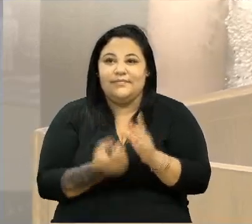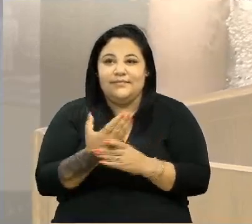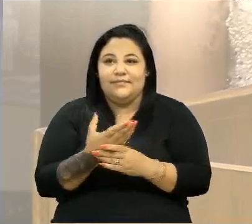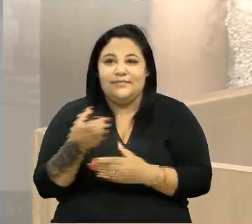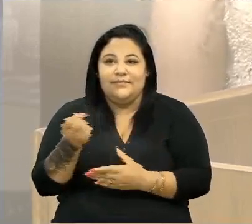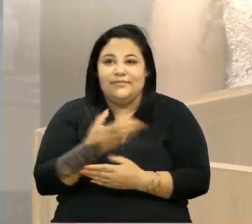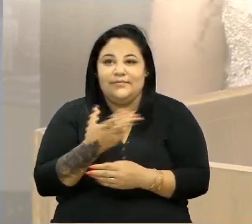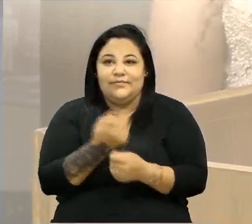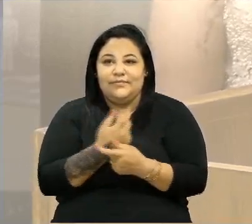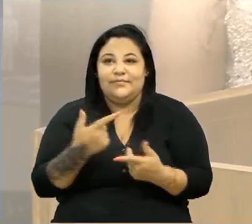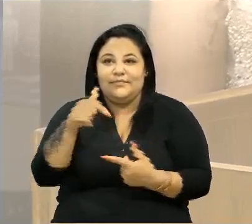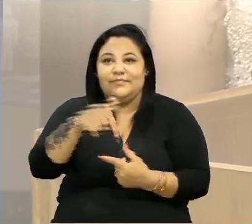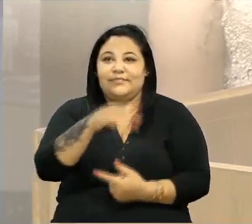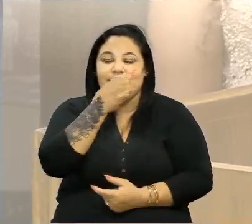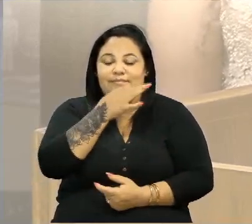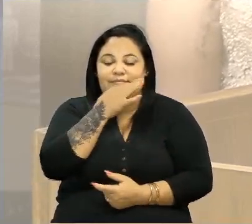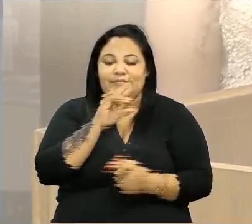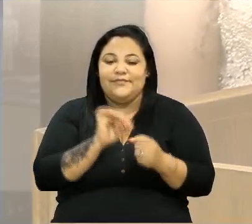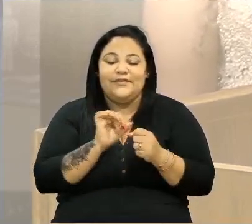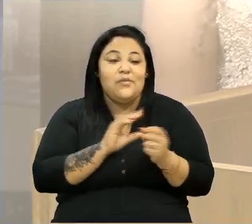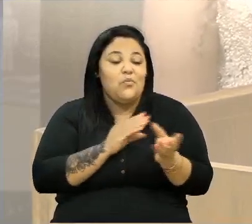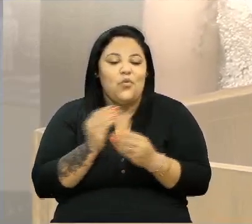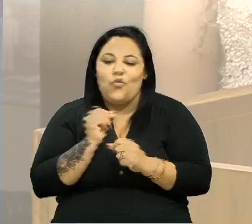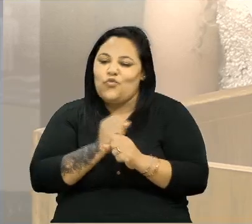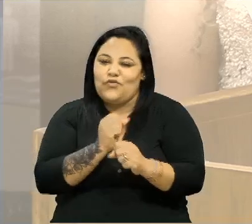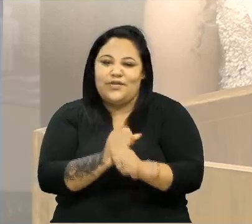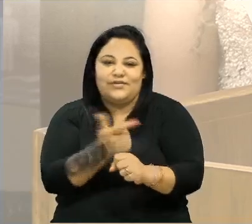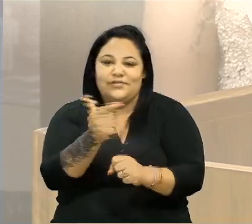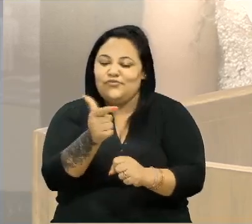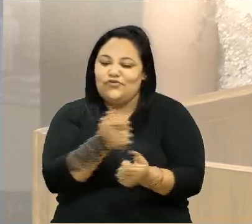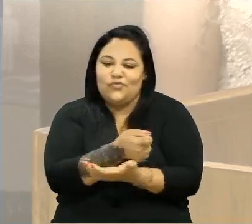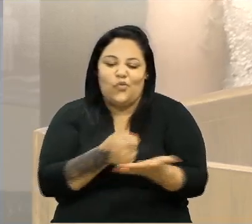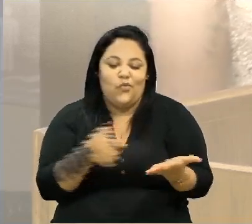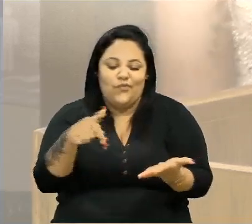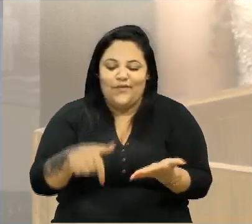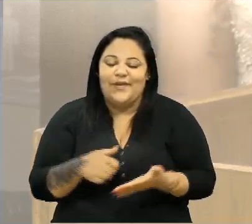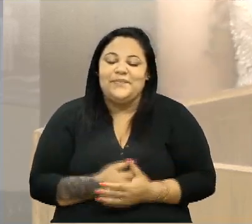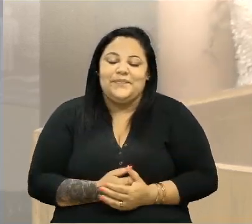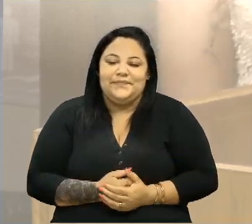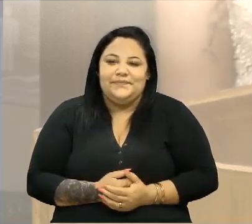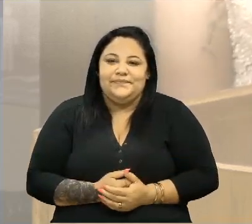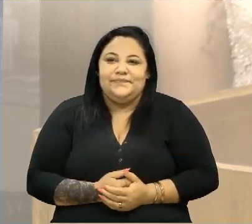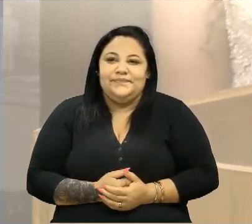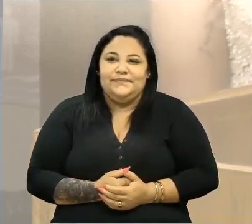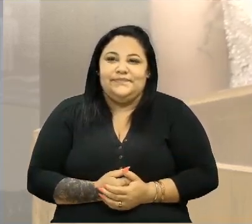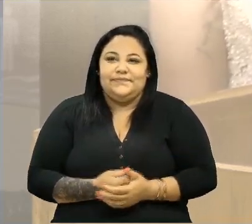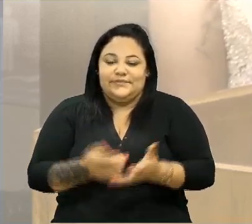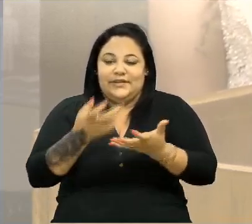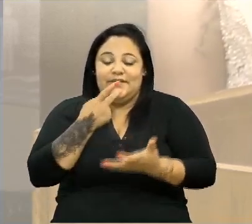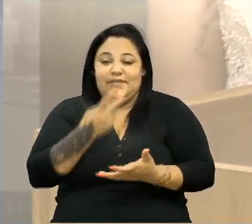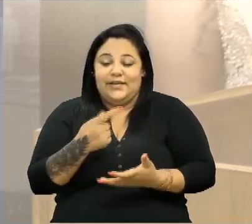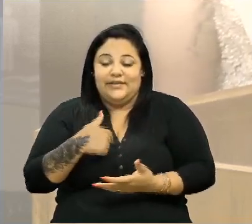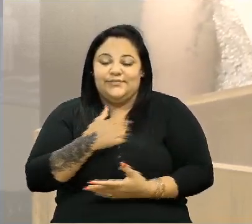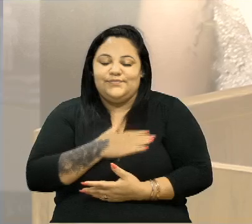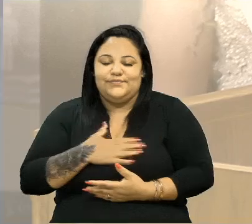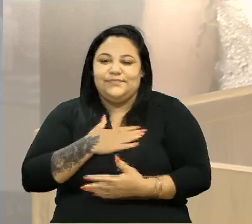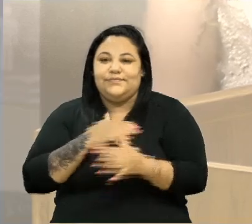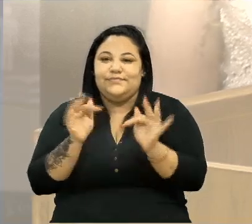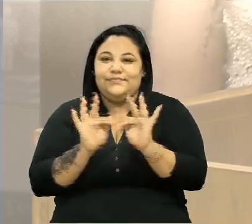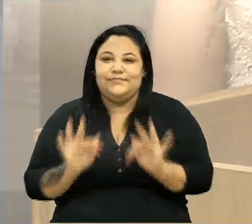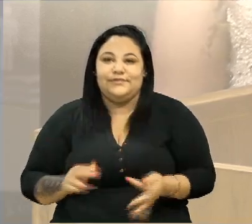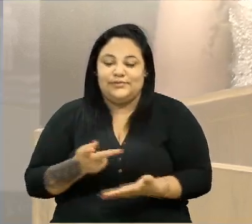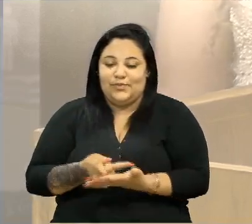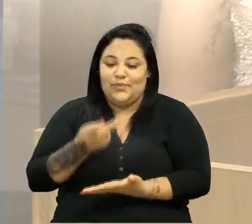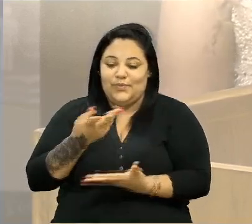referências em Caxias do Sul, né? Fazia tantos anos que não tinha o concurso. Queria dizer que fiquei muito feliz com o prêmio.